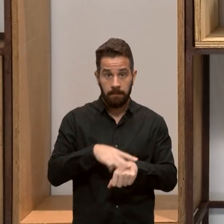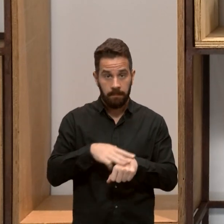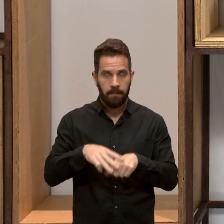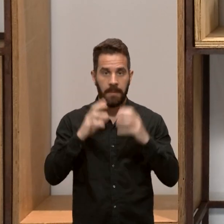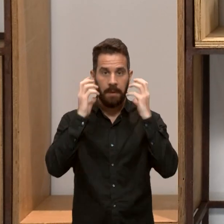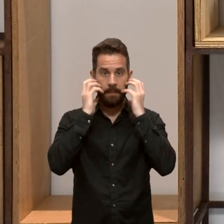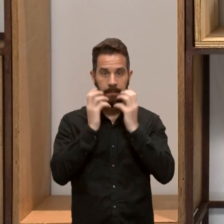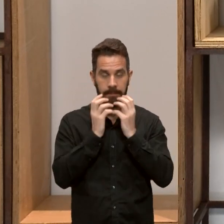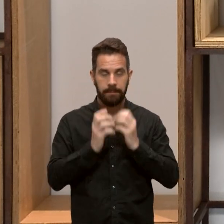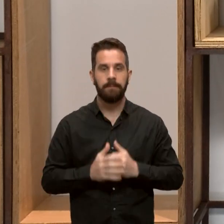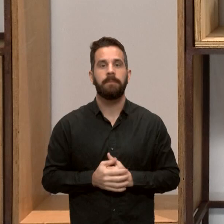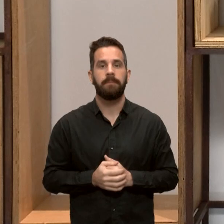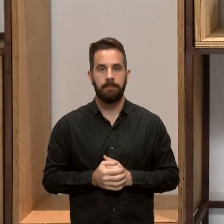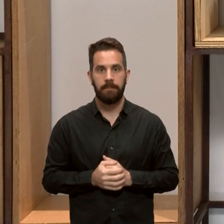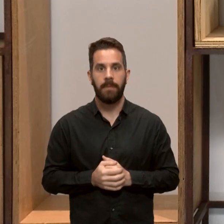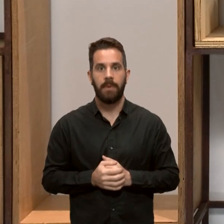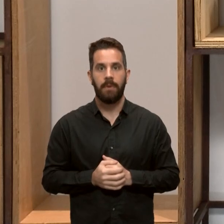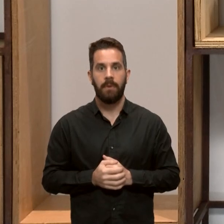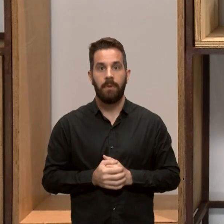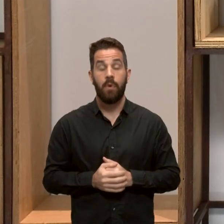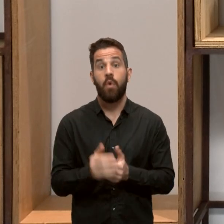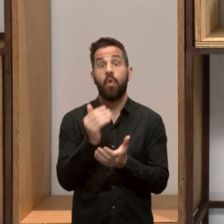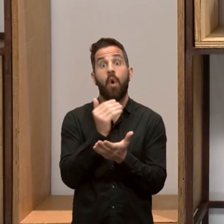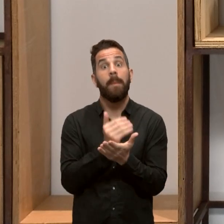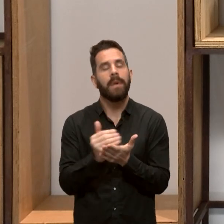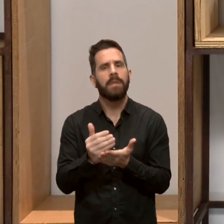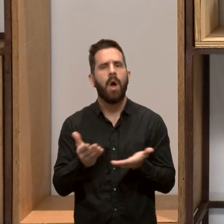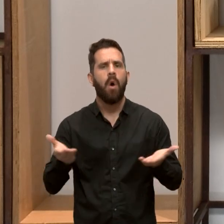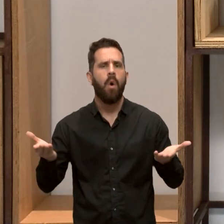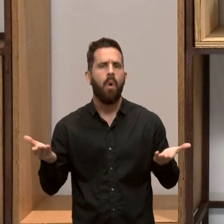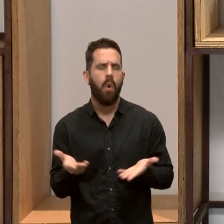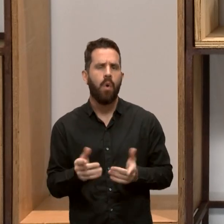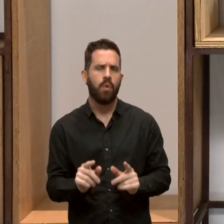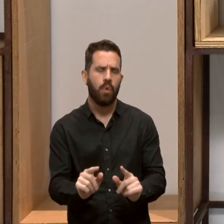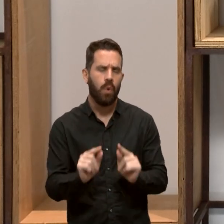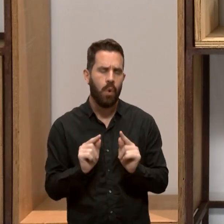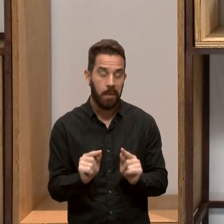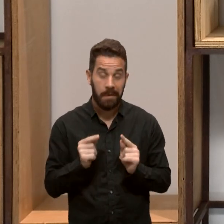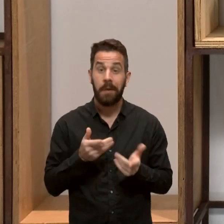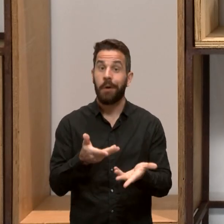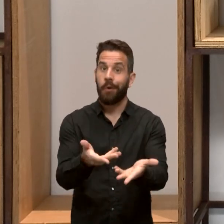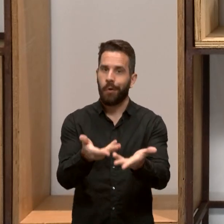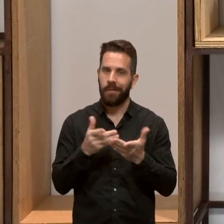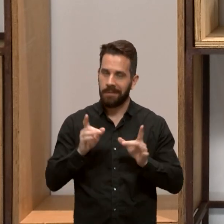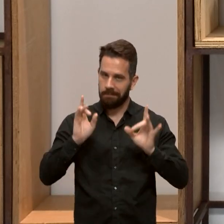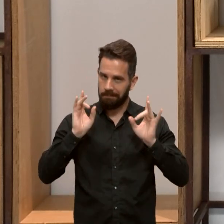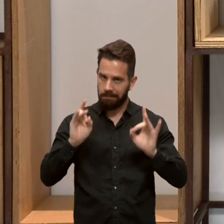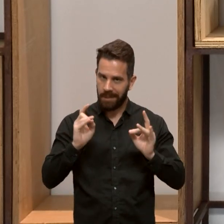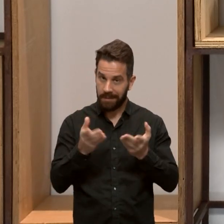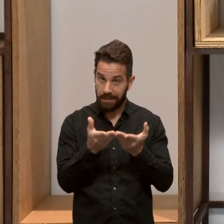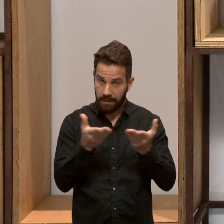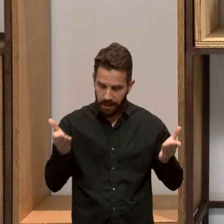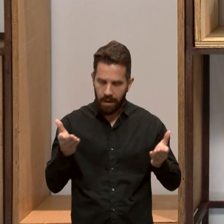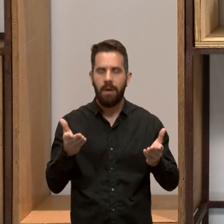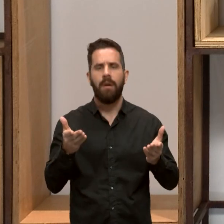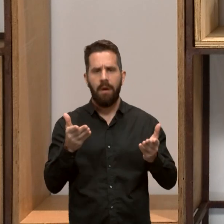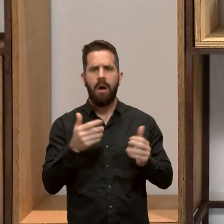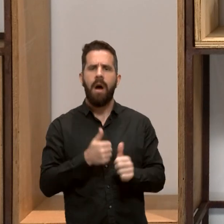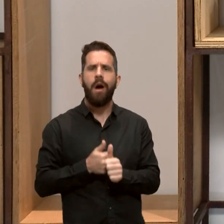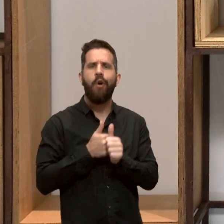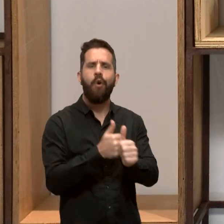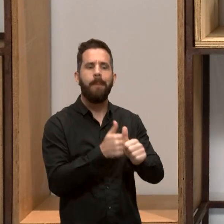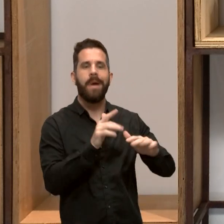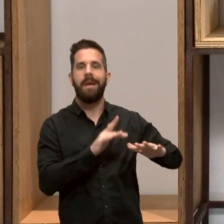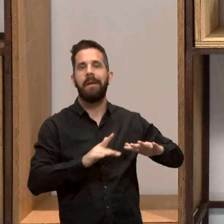cheia. E eu vou começar o episódio de hoje fazendo um convite especial para você nos acompanhar nas nossas